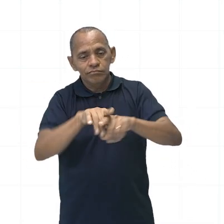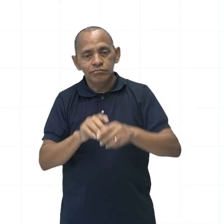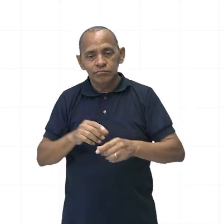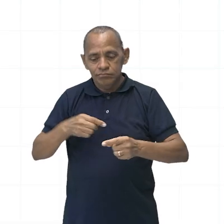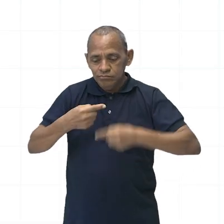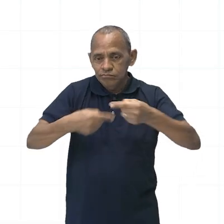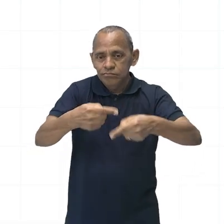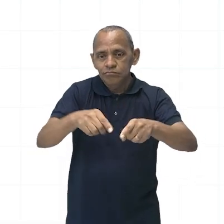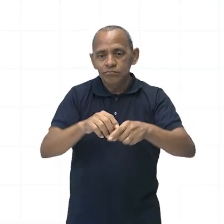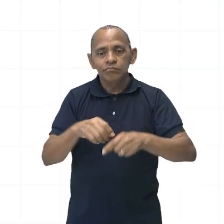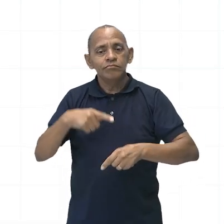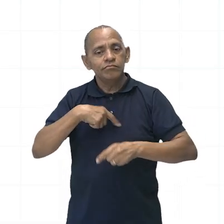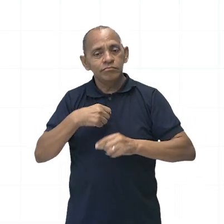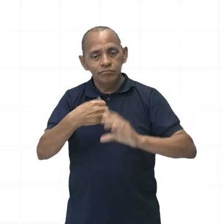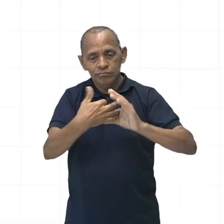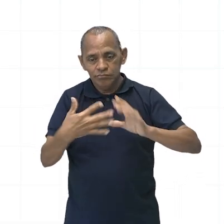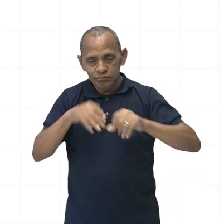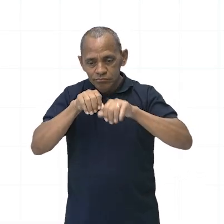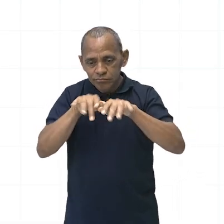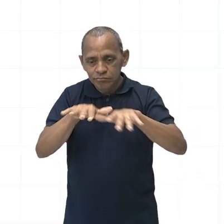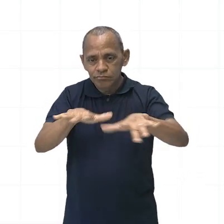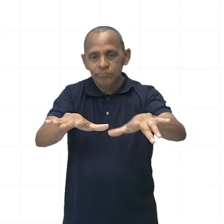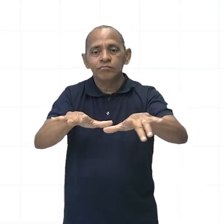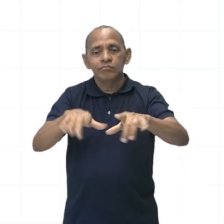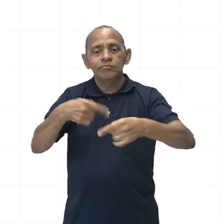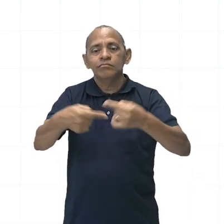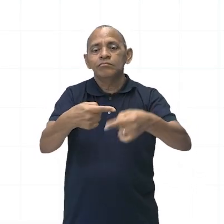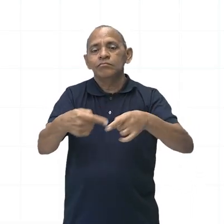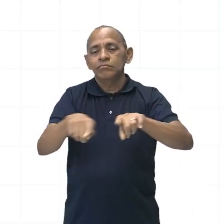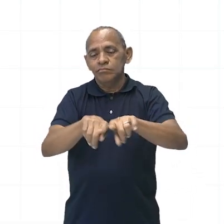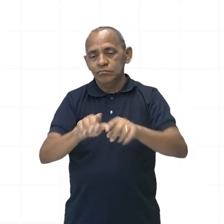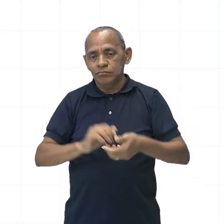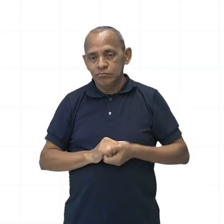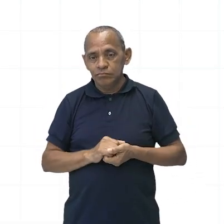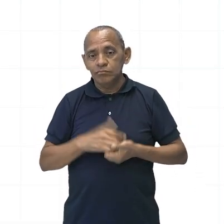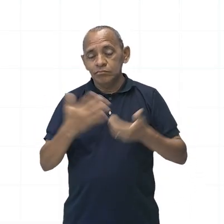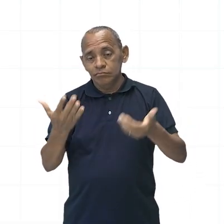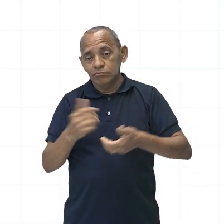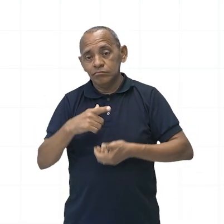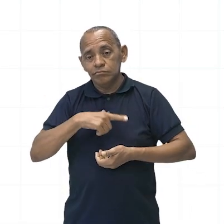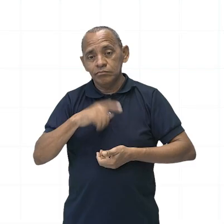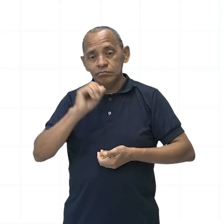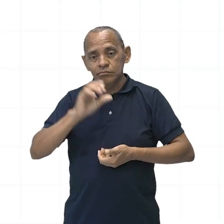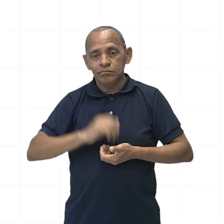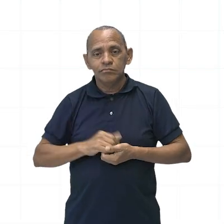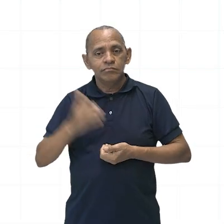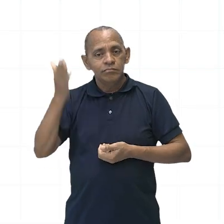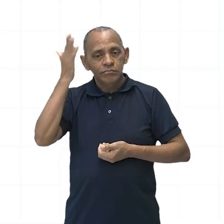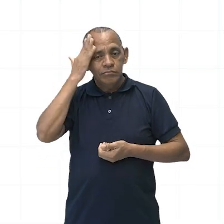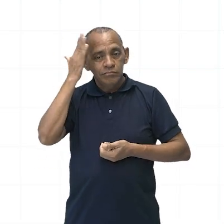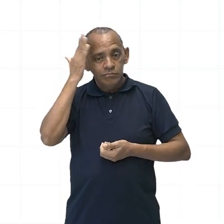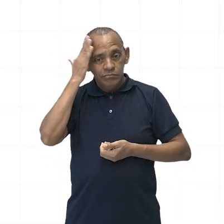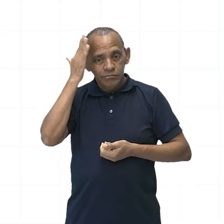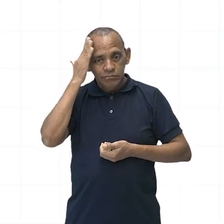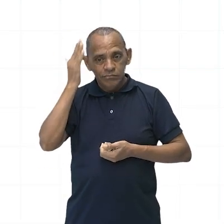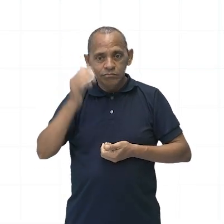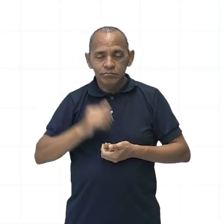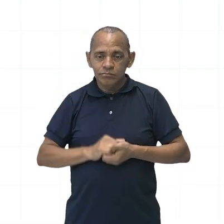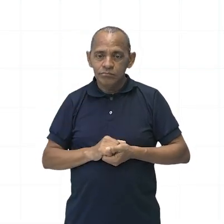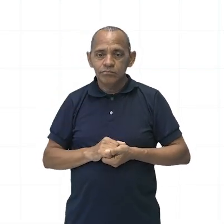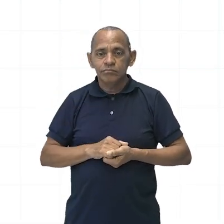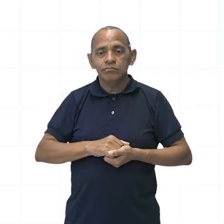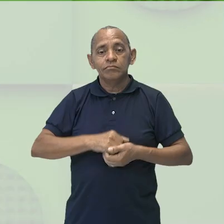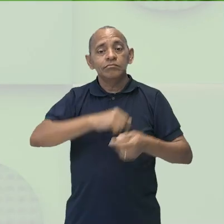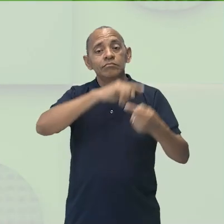e passam suas características aos seus descendentes. Então, nós temos que entender aqui que,